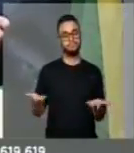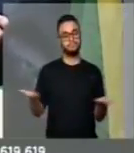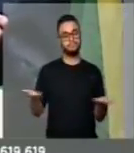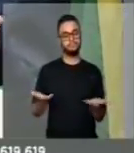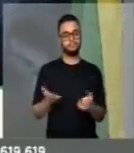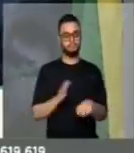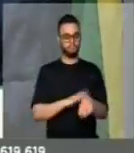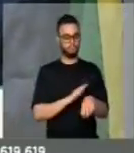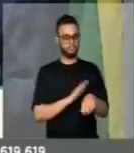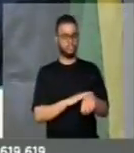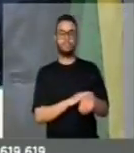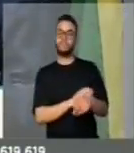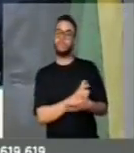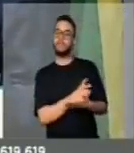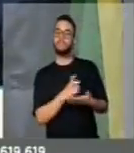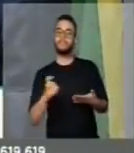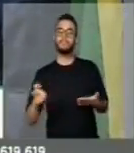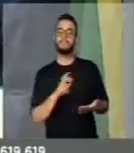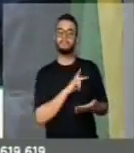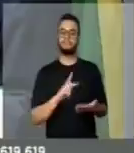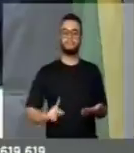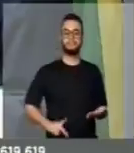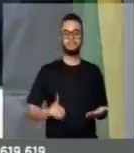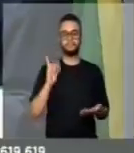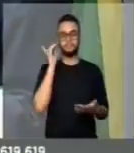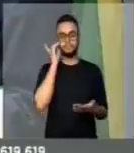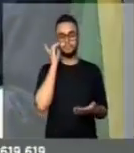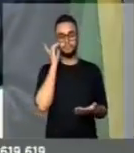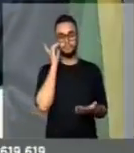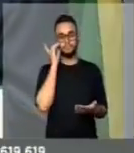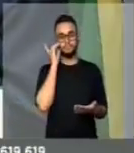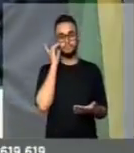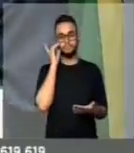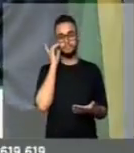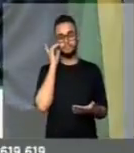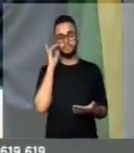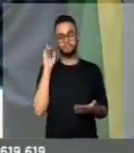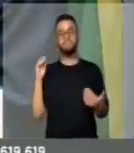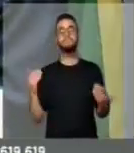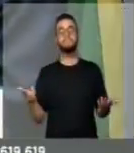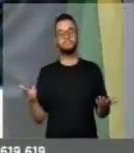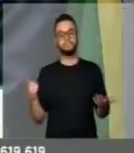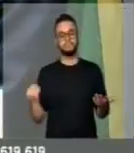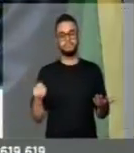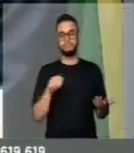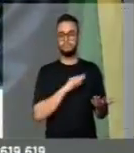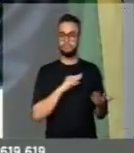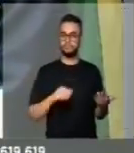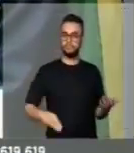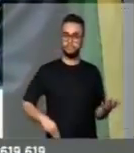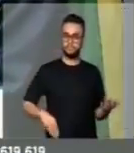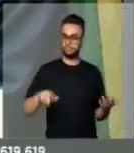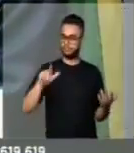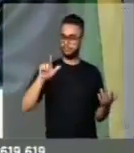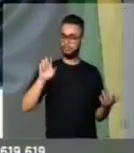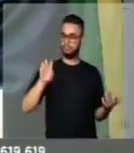do processo de impeachment da presidente Dilma é o ministro Lewandowski.